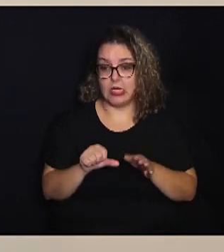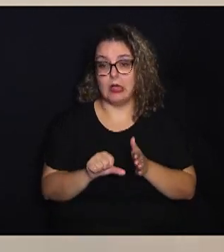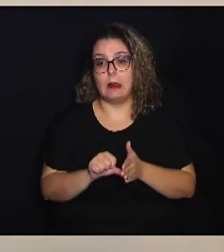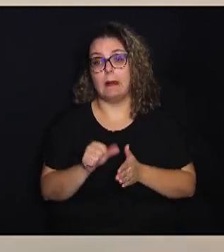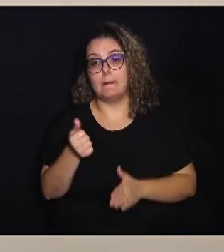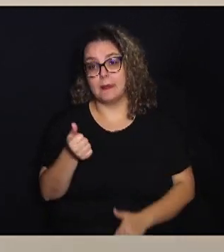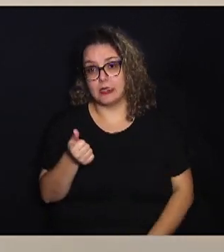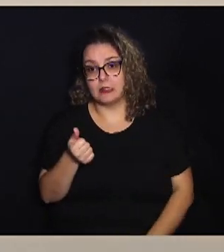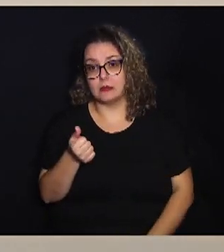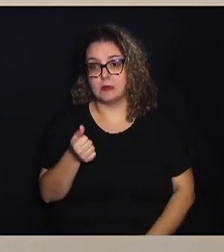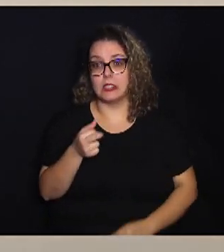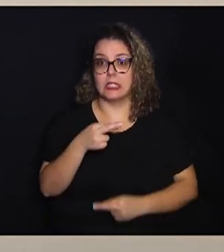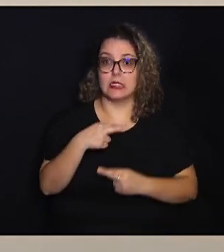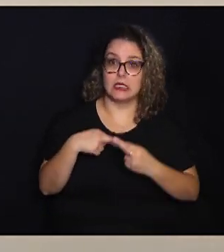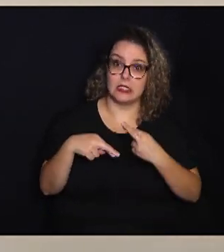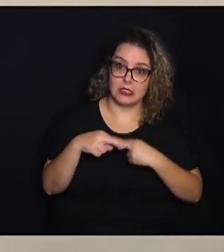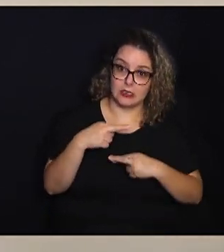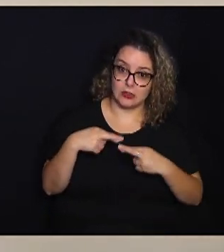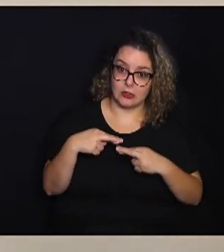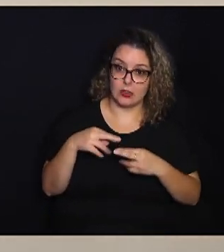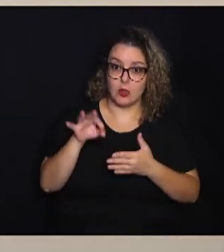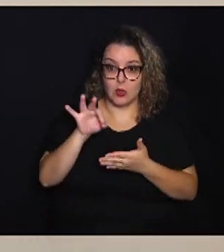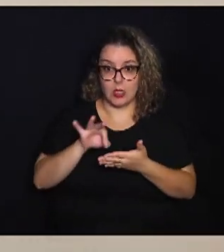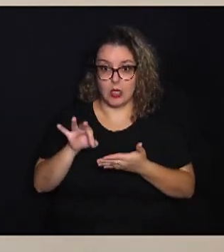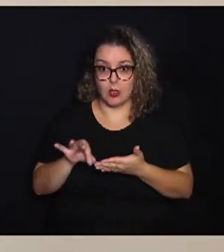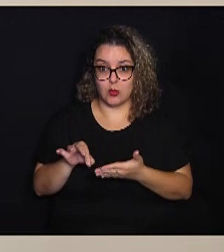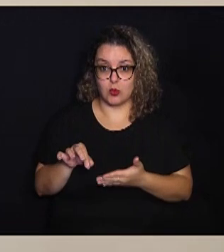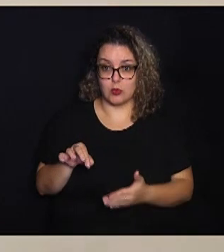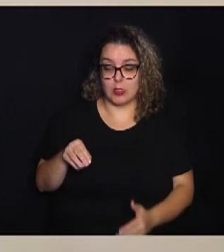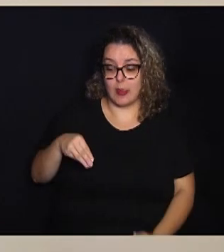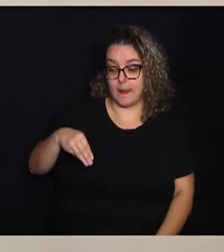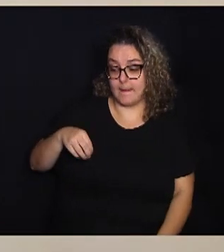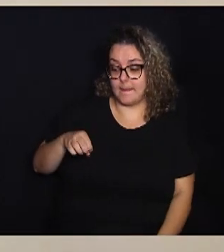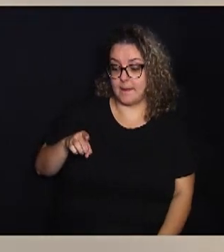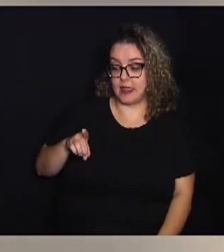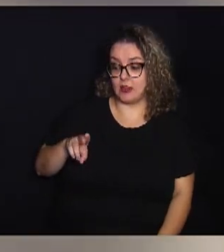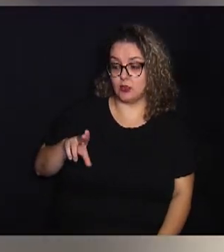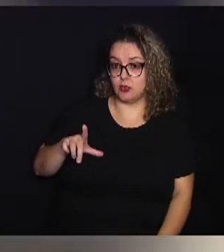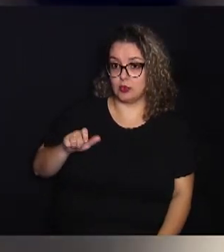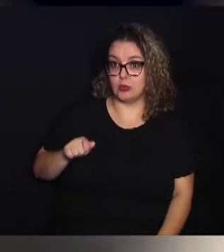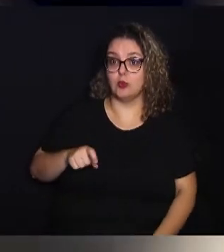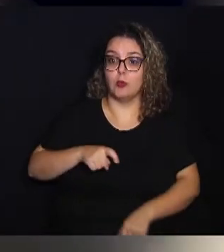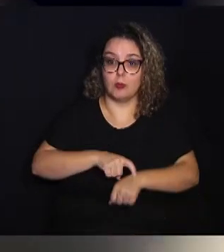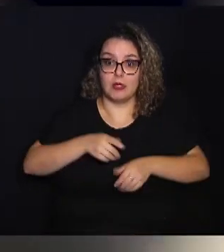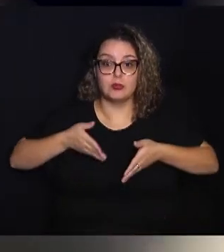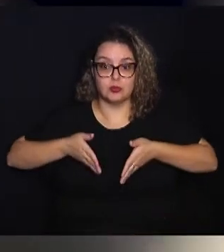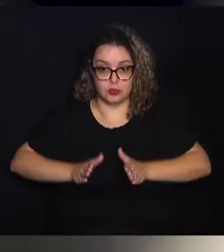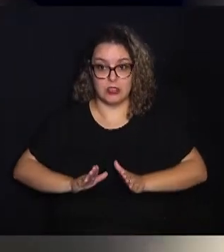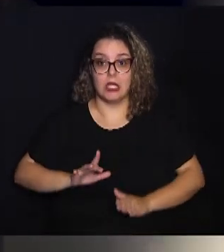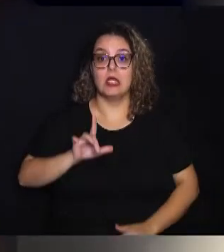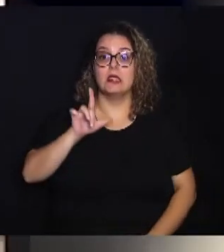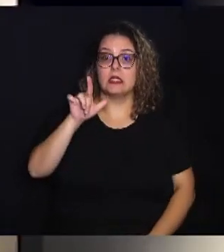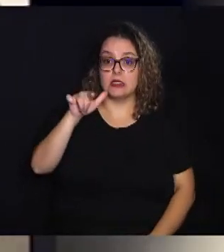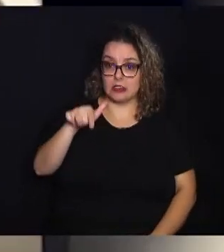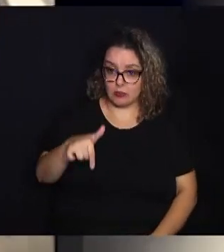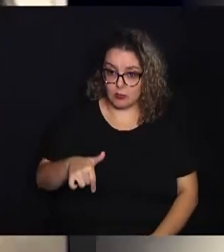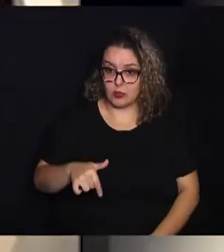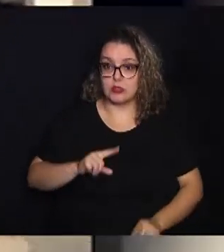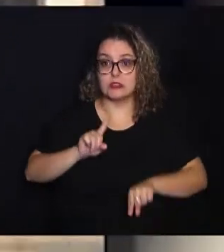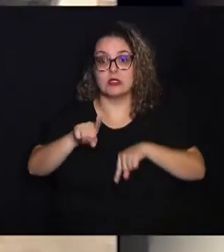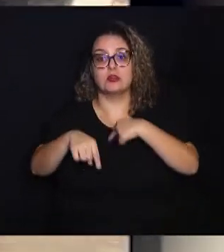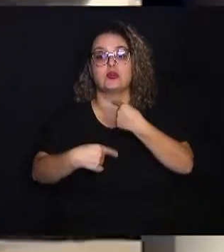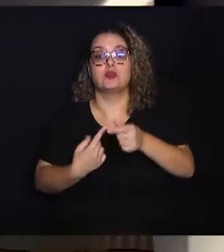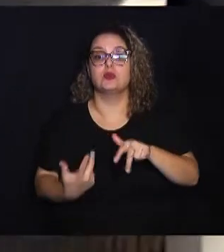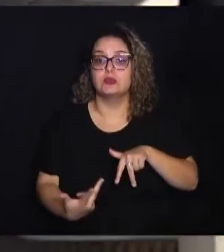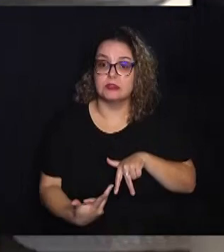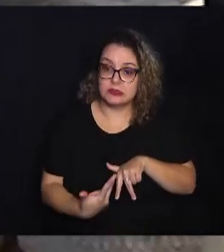primeira associado à correção da medula, tá? Que foi no nascimento. E depois todas as outras